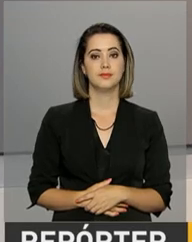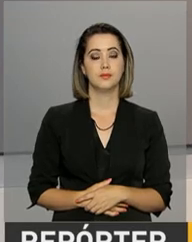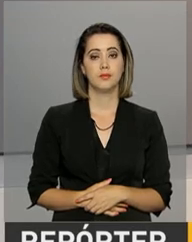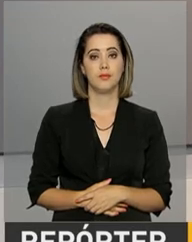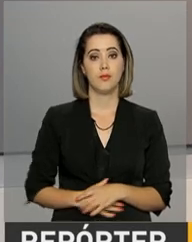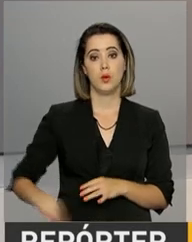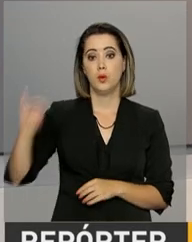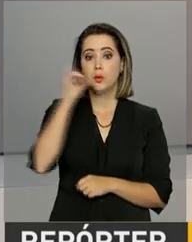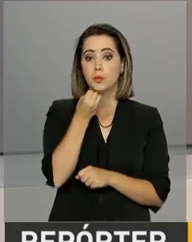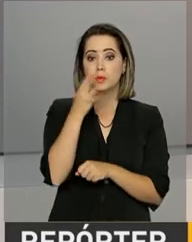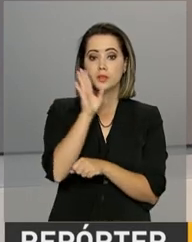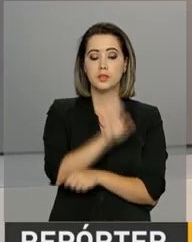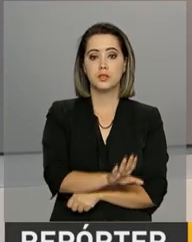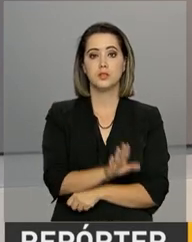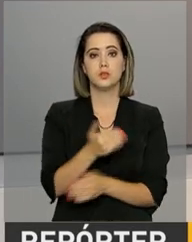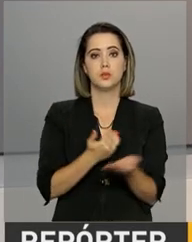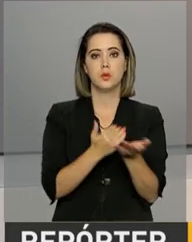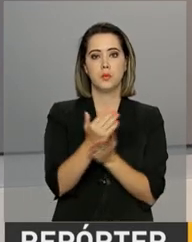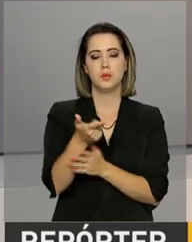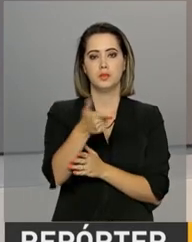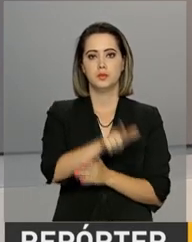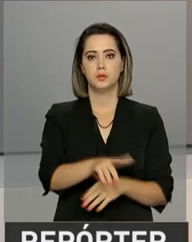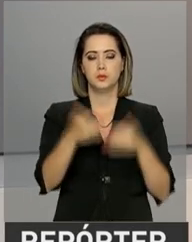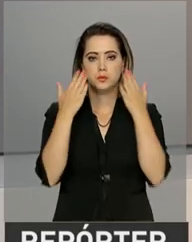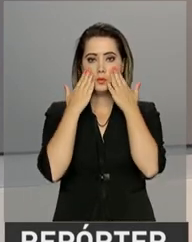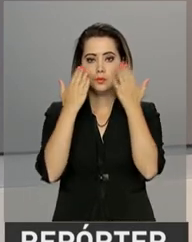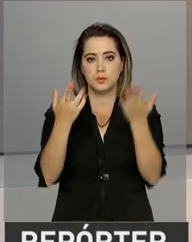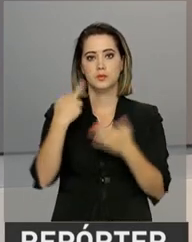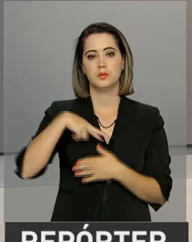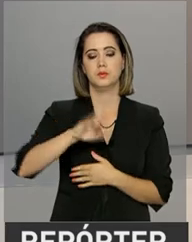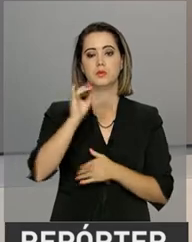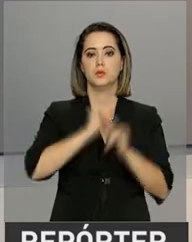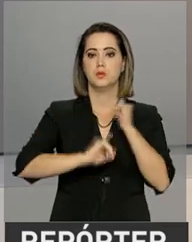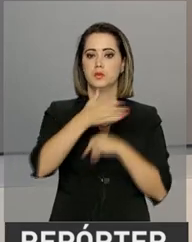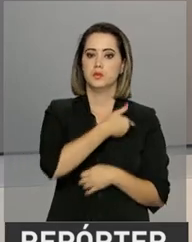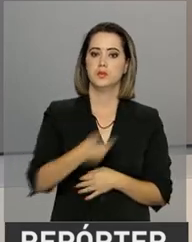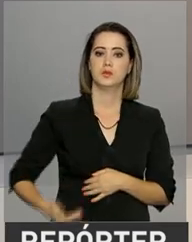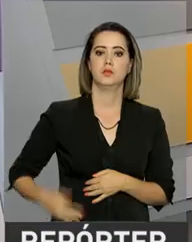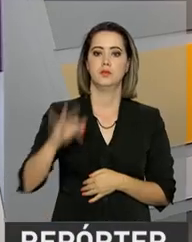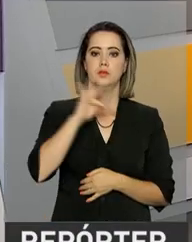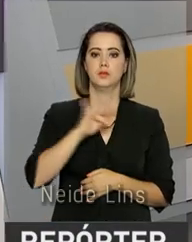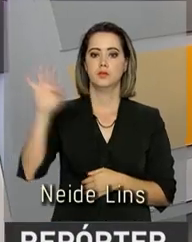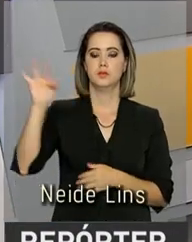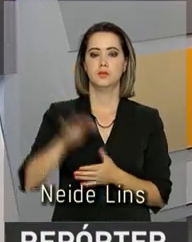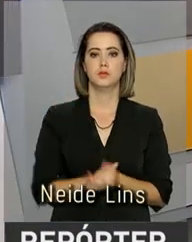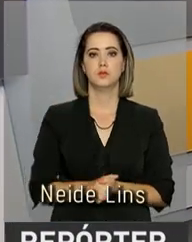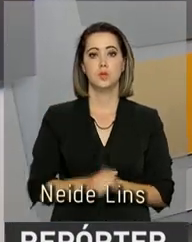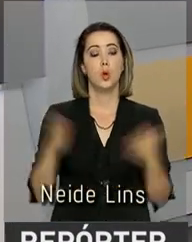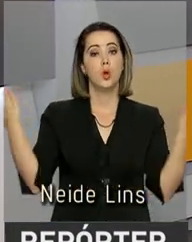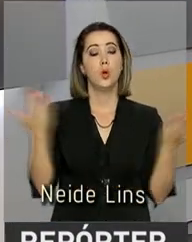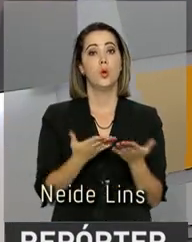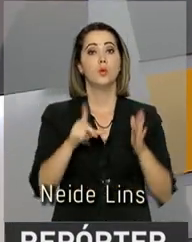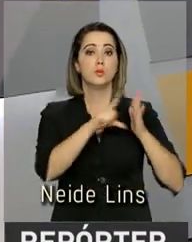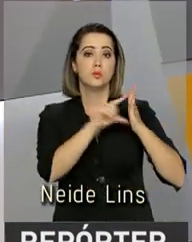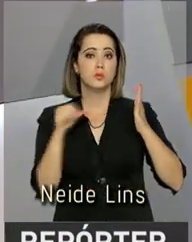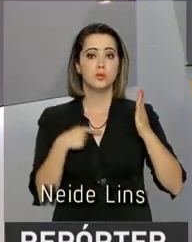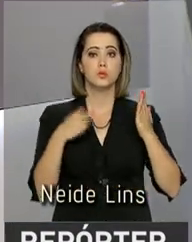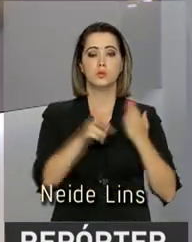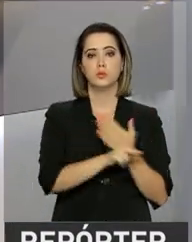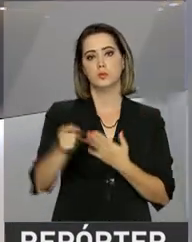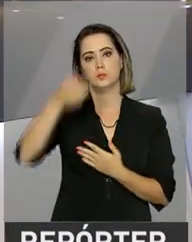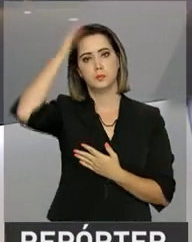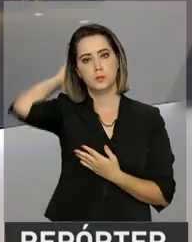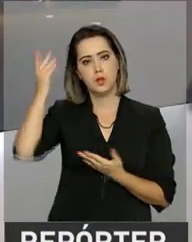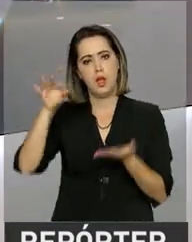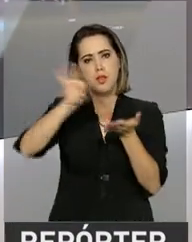Olá, boa tarde. Começa agora o repórter NBR com as notícias do governo federal. Hoje, no Palácio do Planalto, o